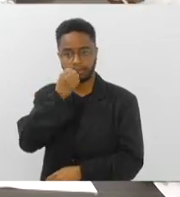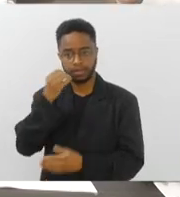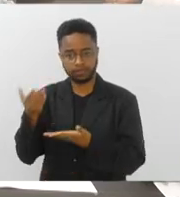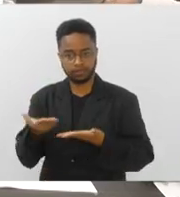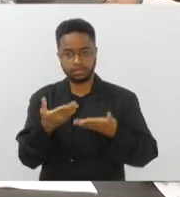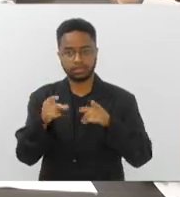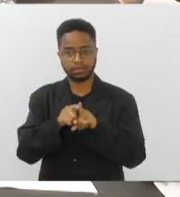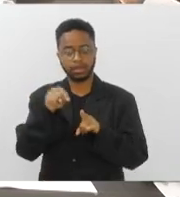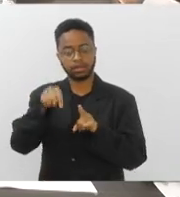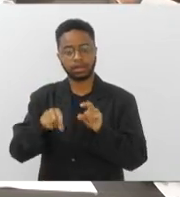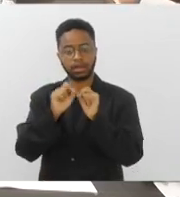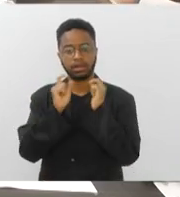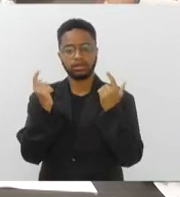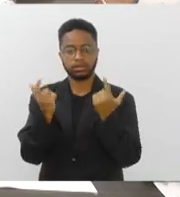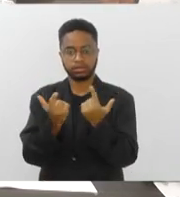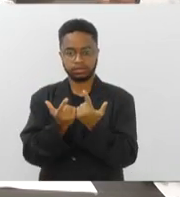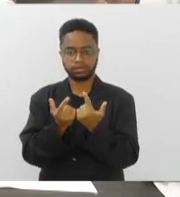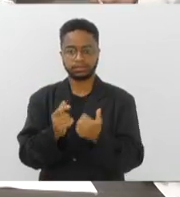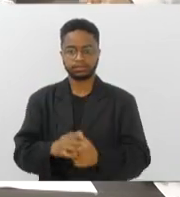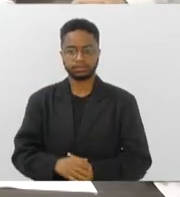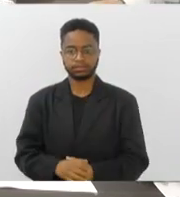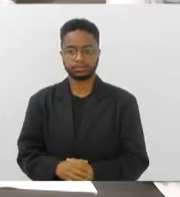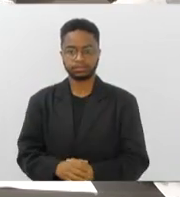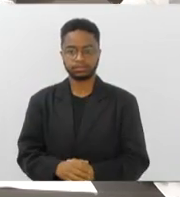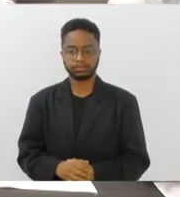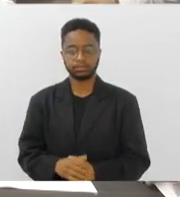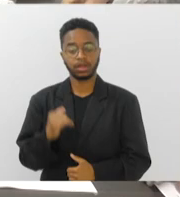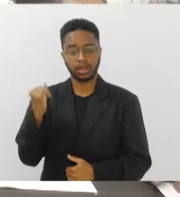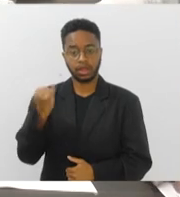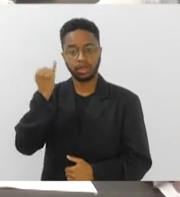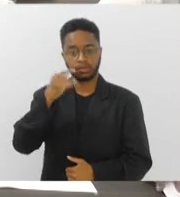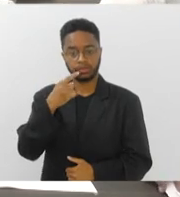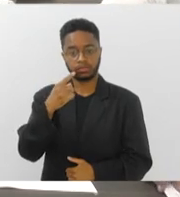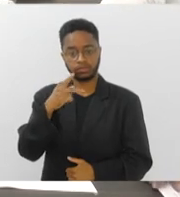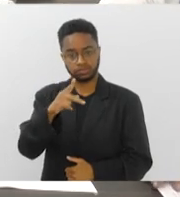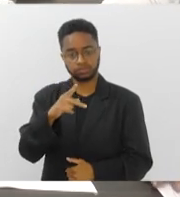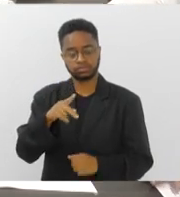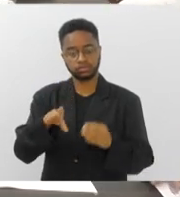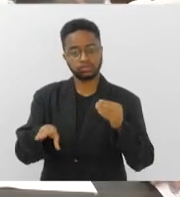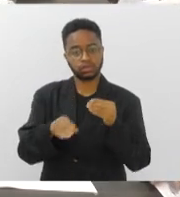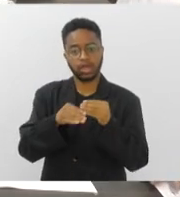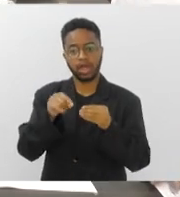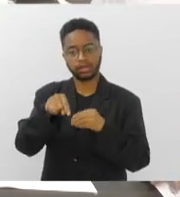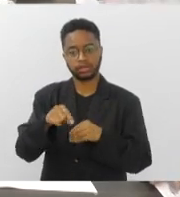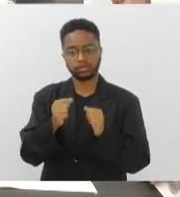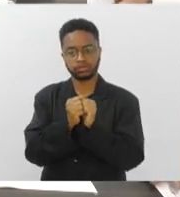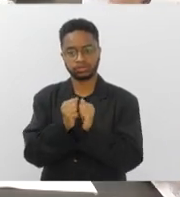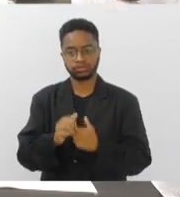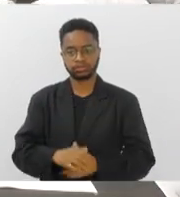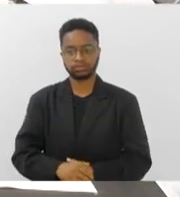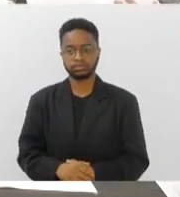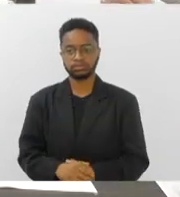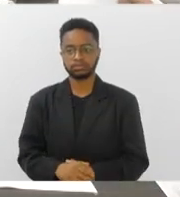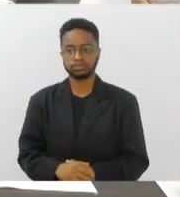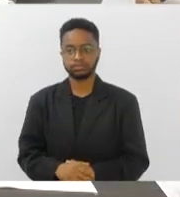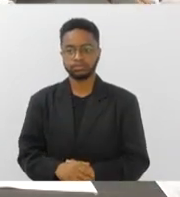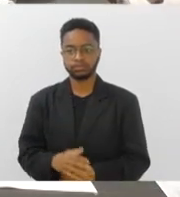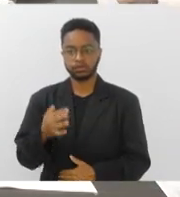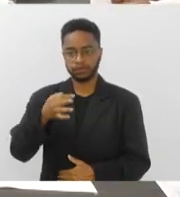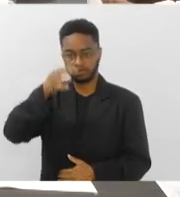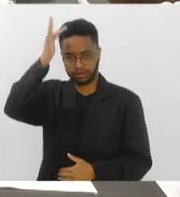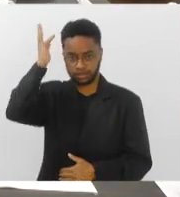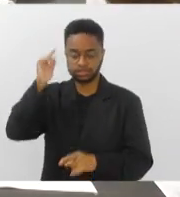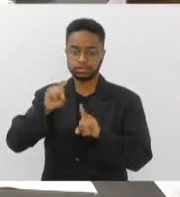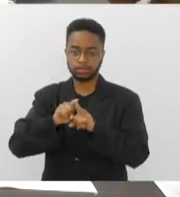na nossa casa. É muito importante a sua contribuição aqui conosco. Deputado Fred Pacheco.